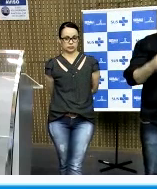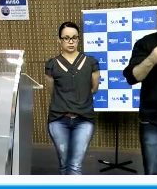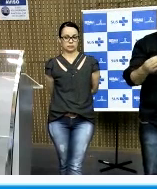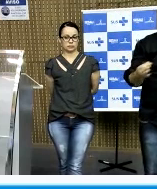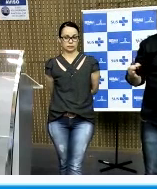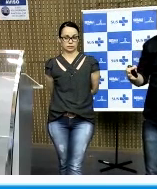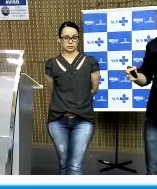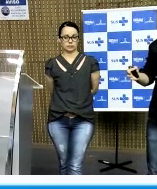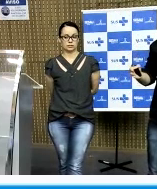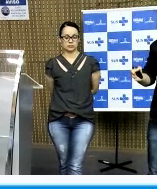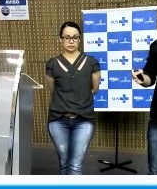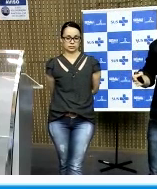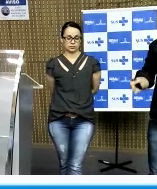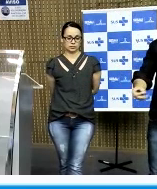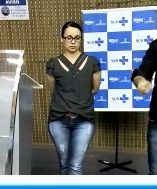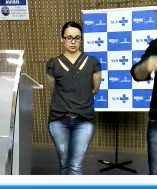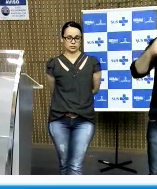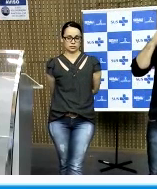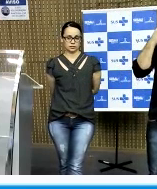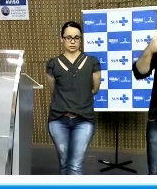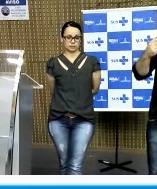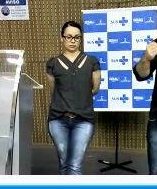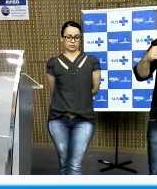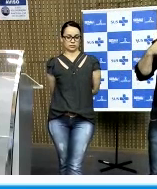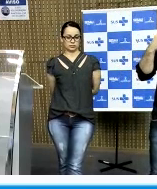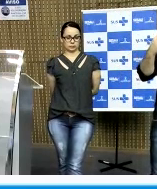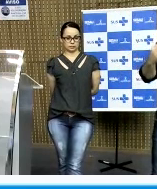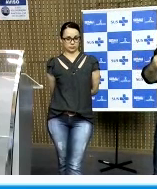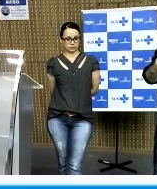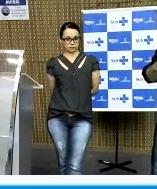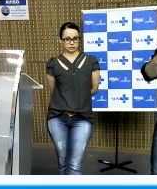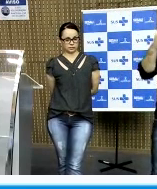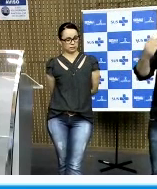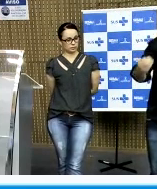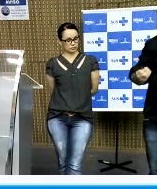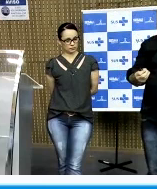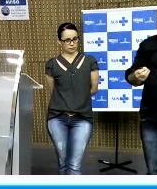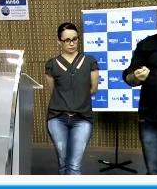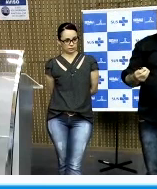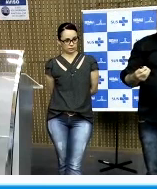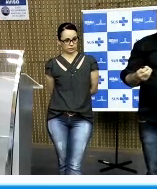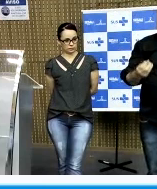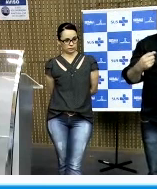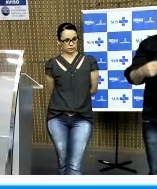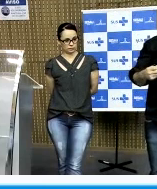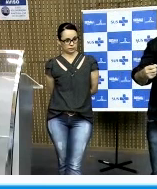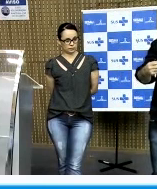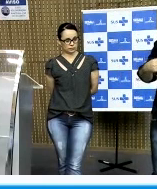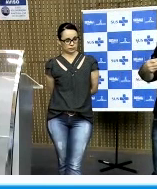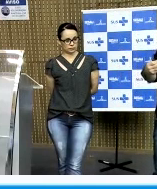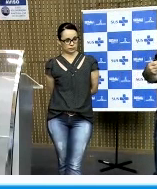individualizada, a escuta qualificada dessas gestantes, tá? A gente precisa de consultório equipado e programação de agenda para isso. A